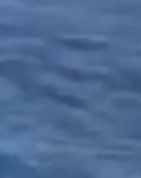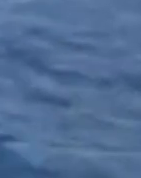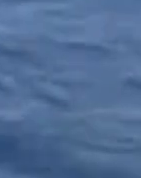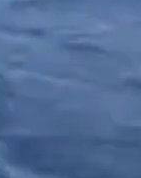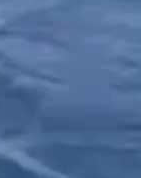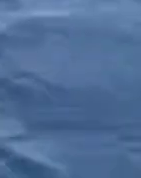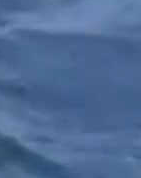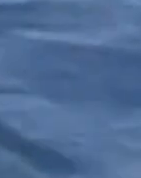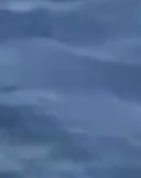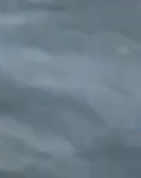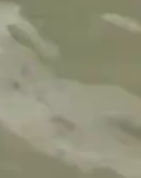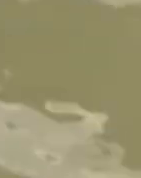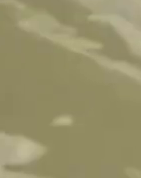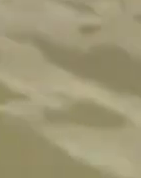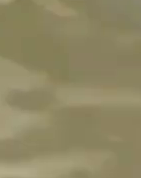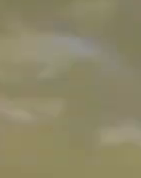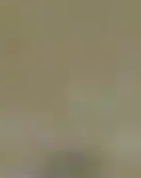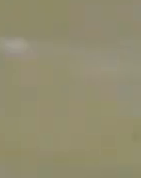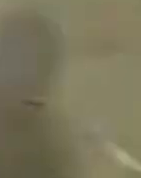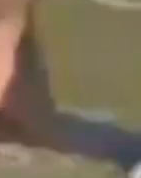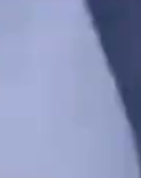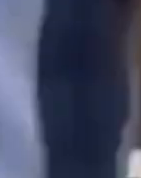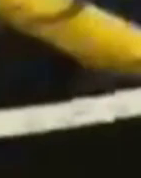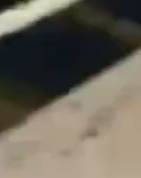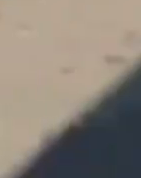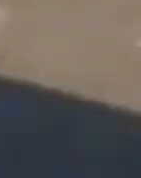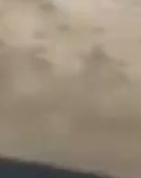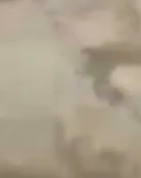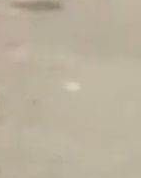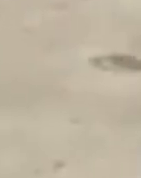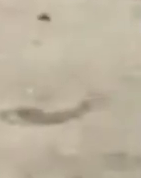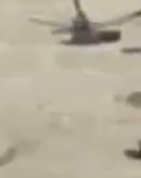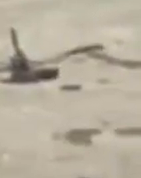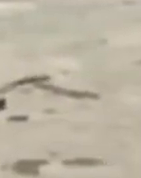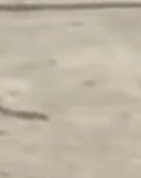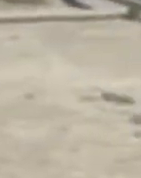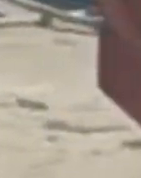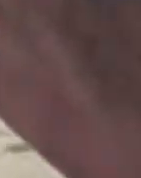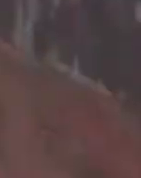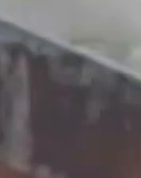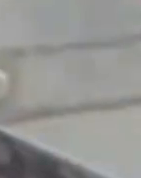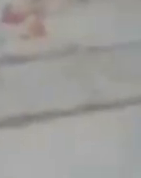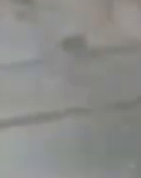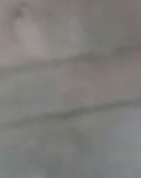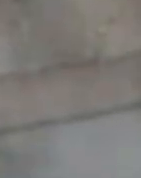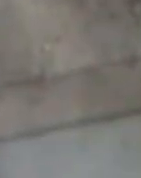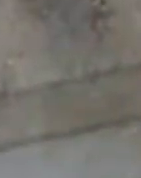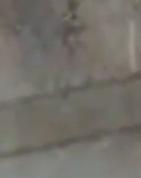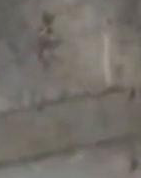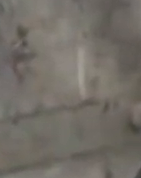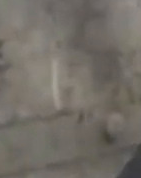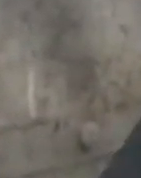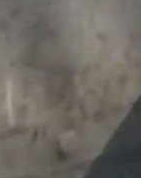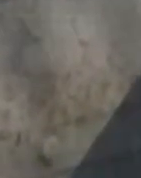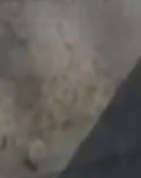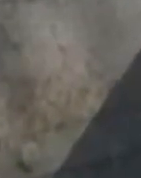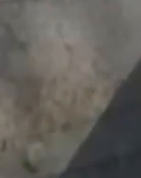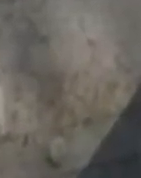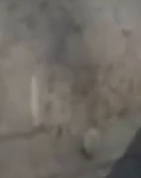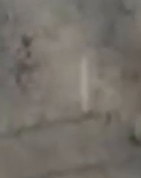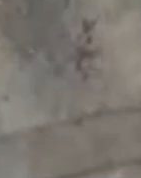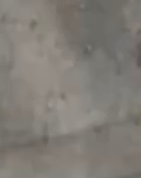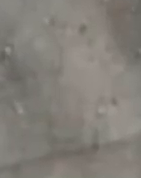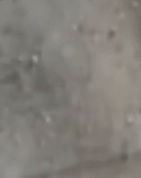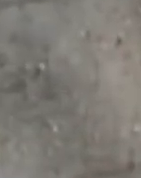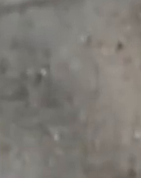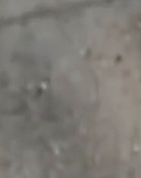forçando. O empresário desse barco me ligou, que ele disse, Felipe, eu tive que pagar um mergulhador, ó, tá ali o mergulhador, ó. Ele foi lá botar a hélice, custou 200